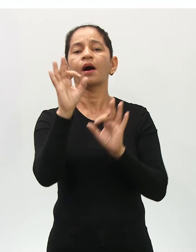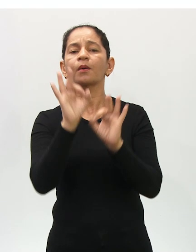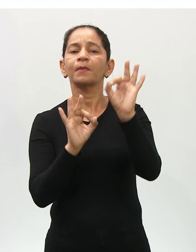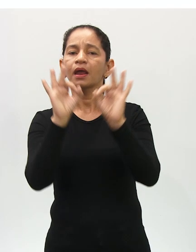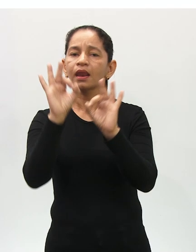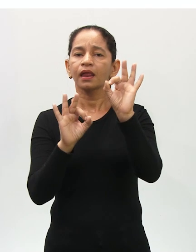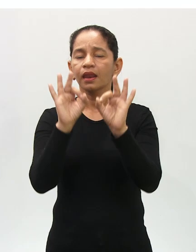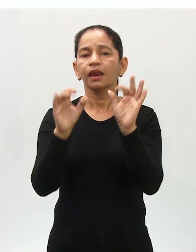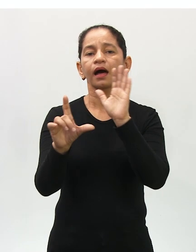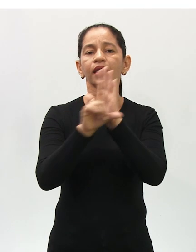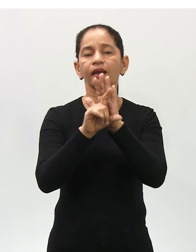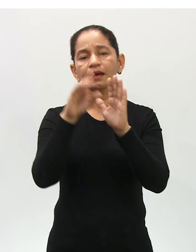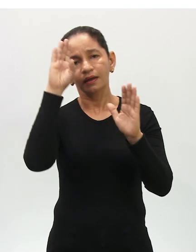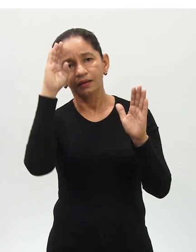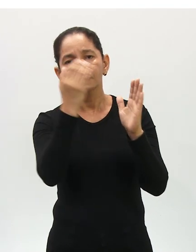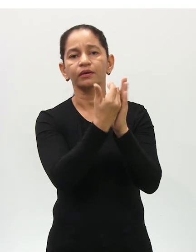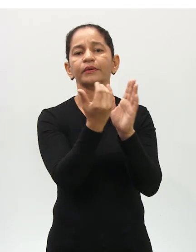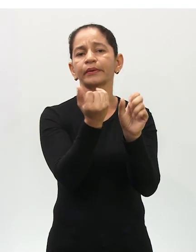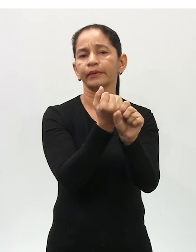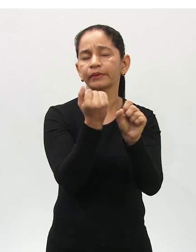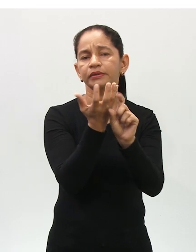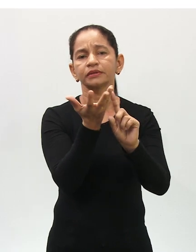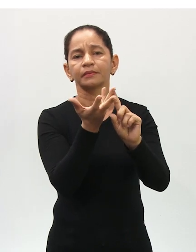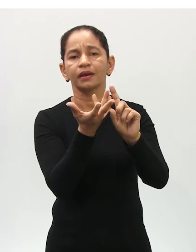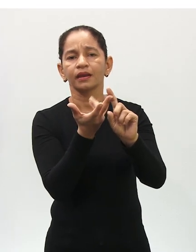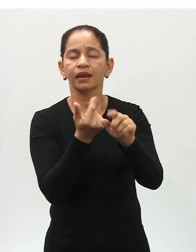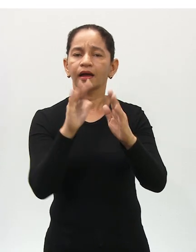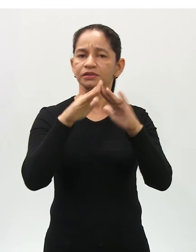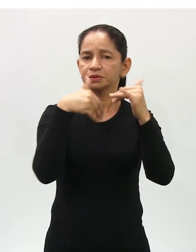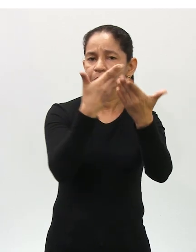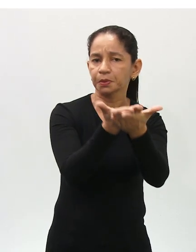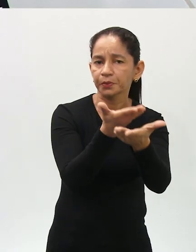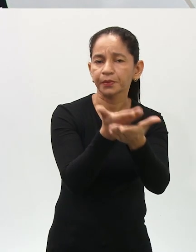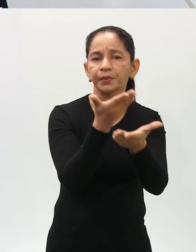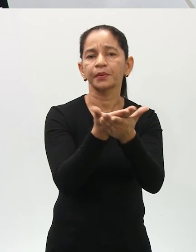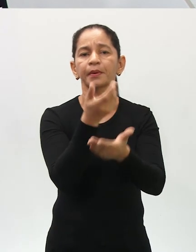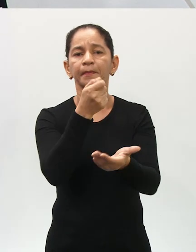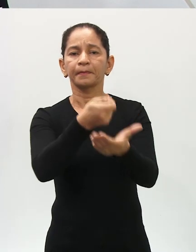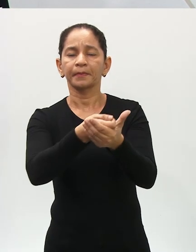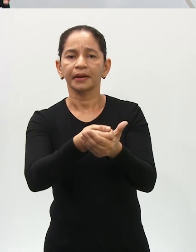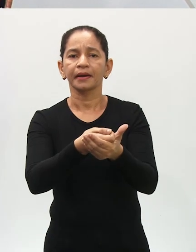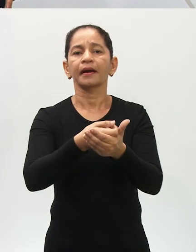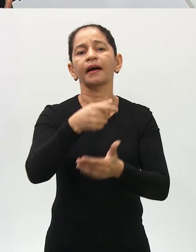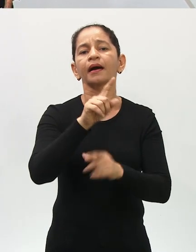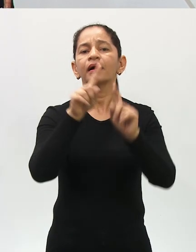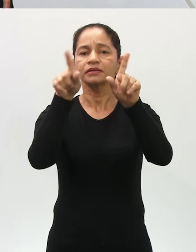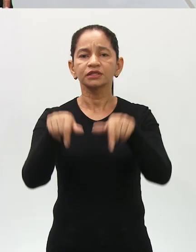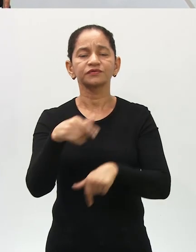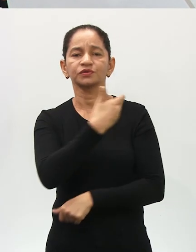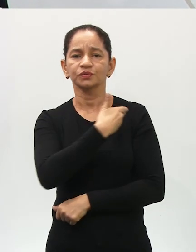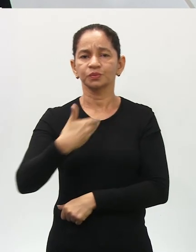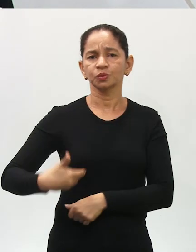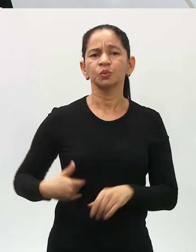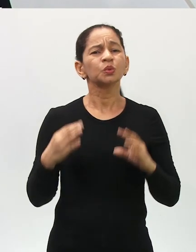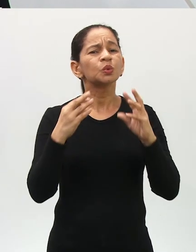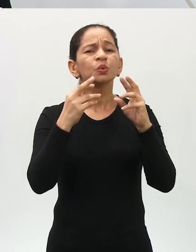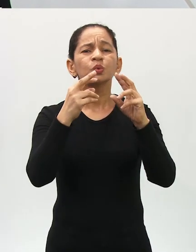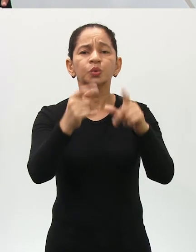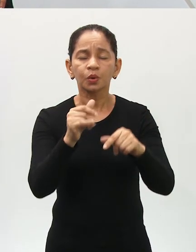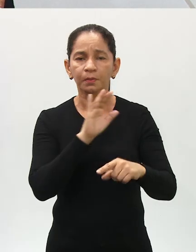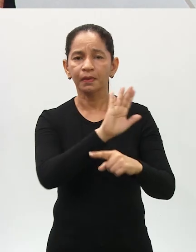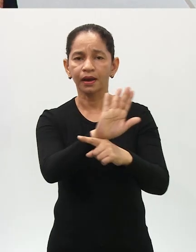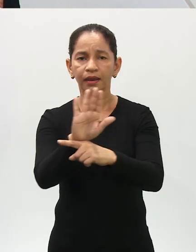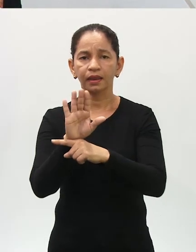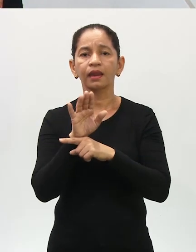viabilizar suas políticas públicas. Fazer as obras, cuidar das escolas, pagar os professores, pagar os servidores públicos, prestar os serviços